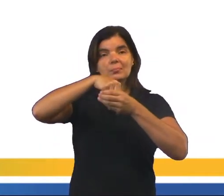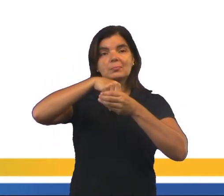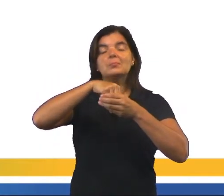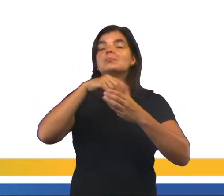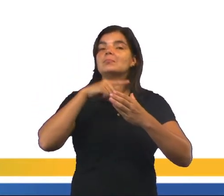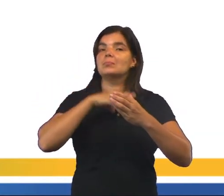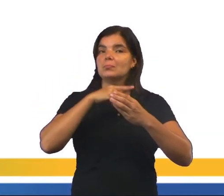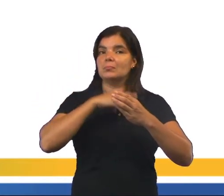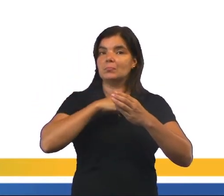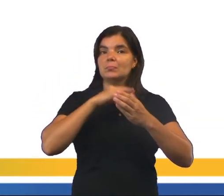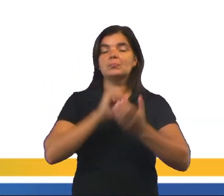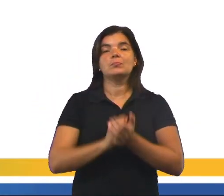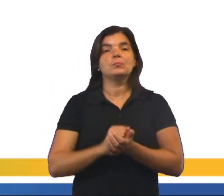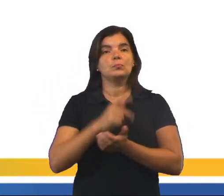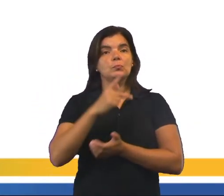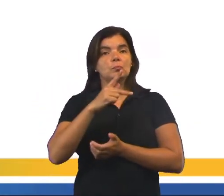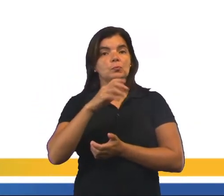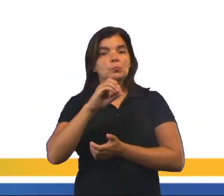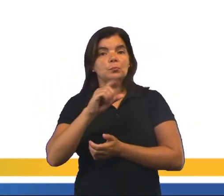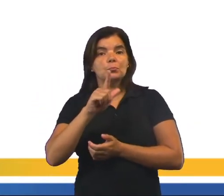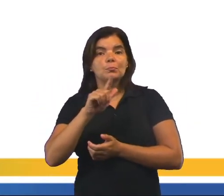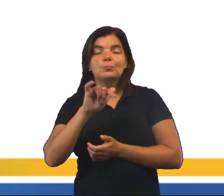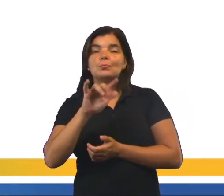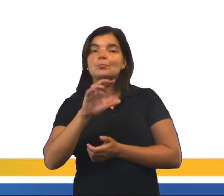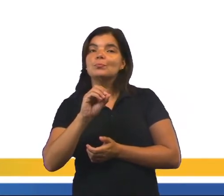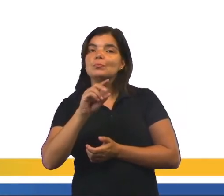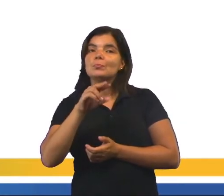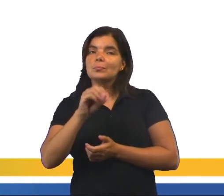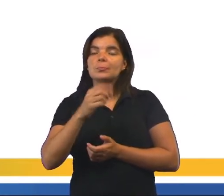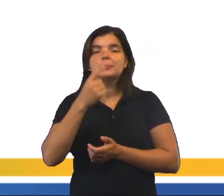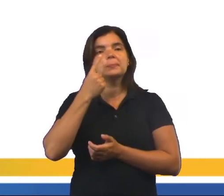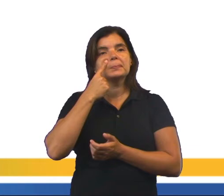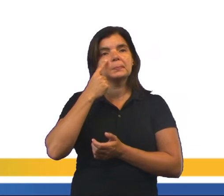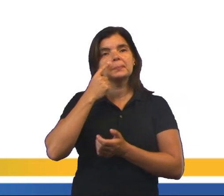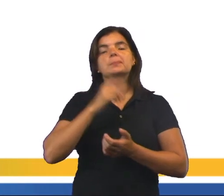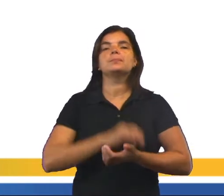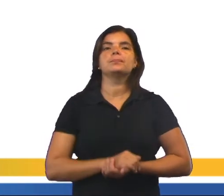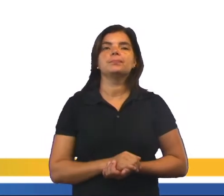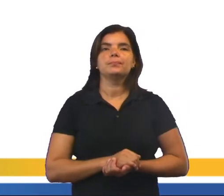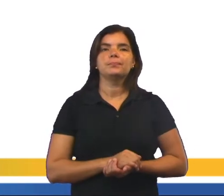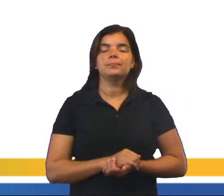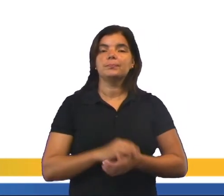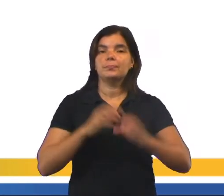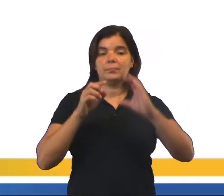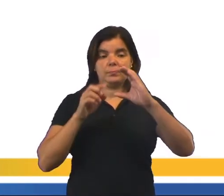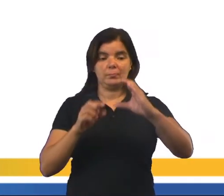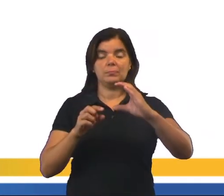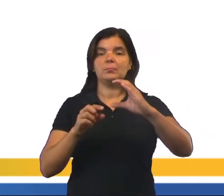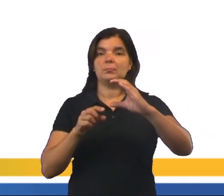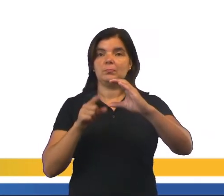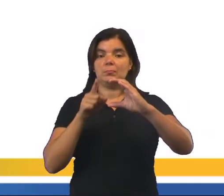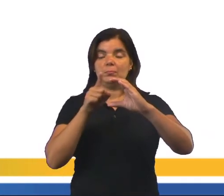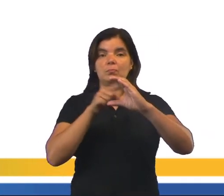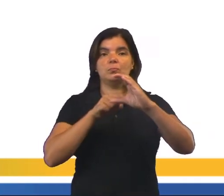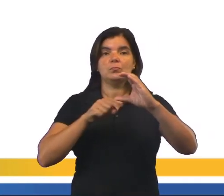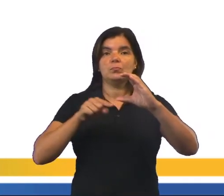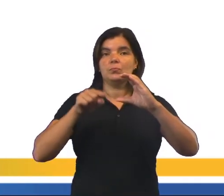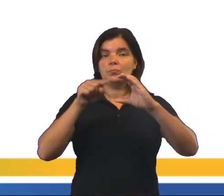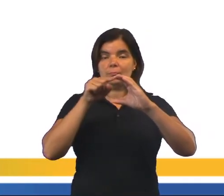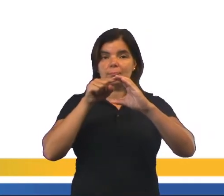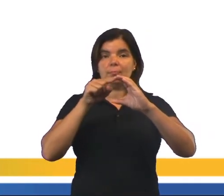dela, escrito um polígono regular. Vamos colocar um polígono regular, pessoal. Olha aqui, a circunferência. Eu optei por